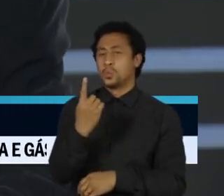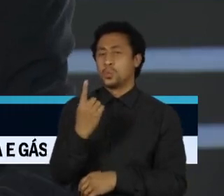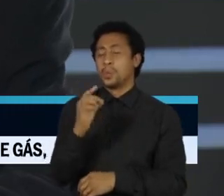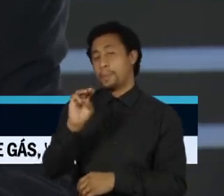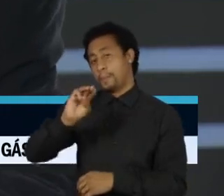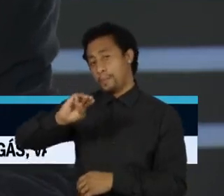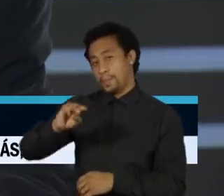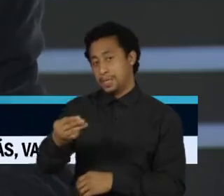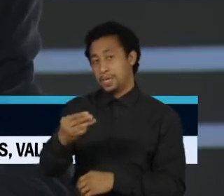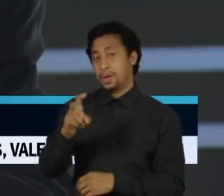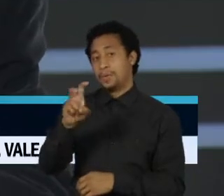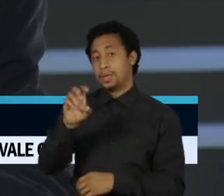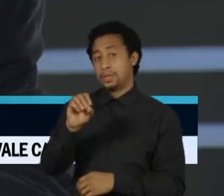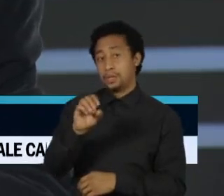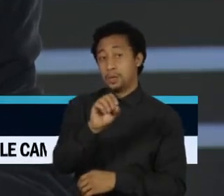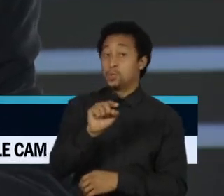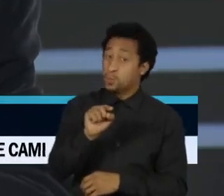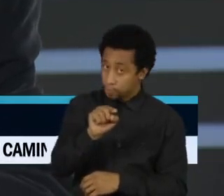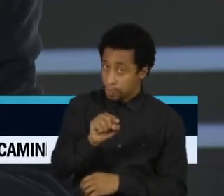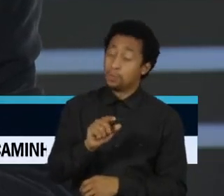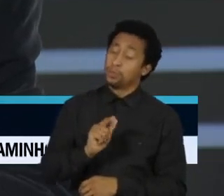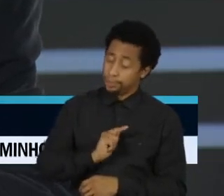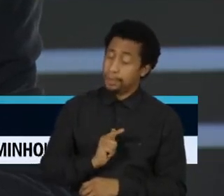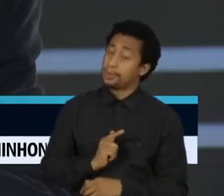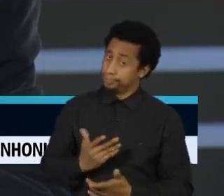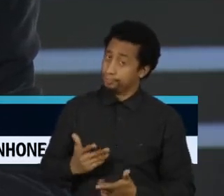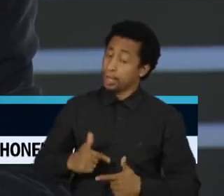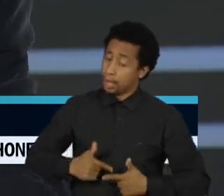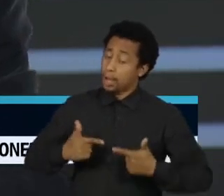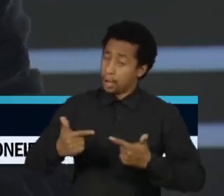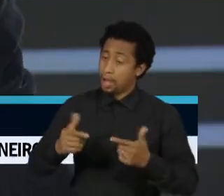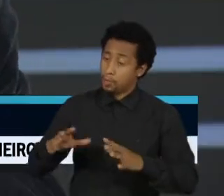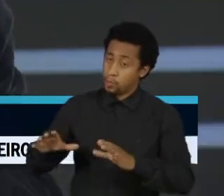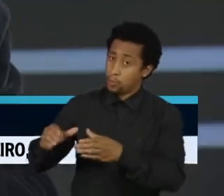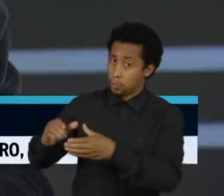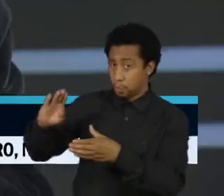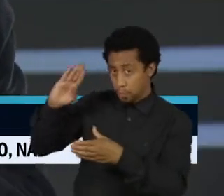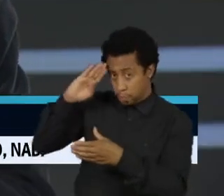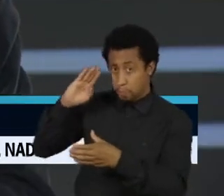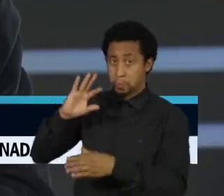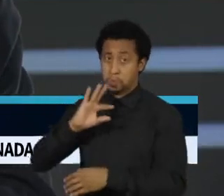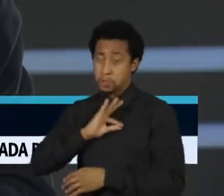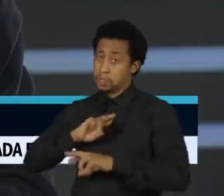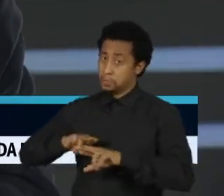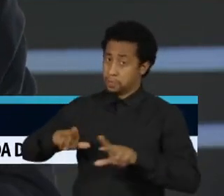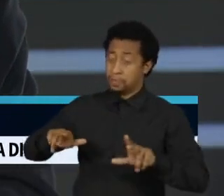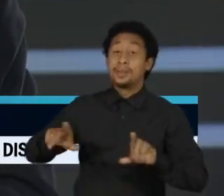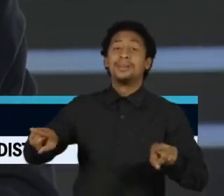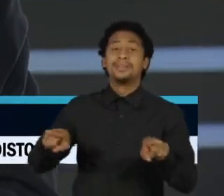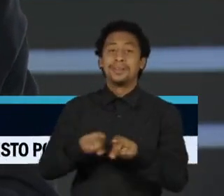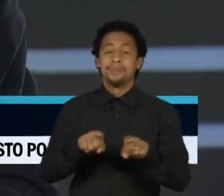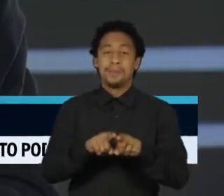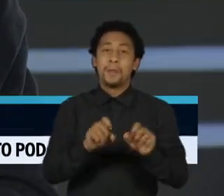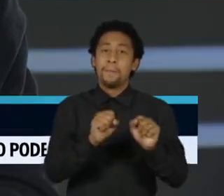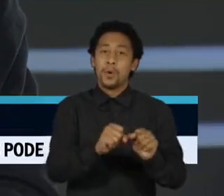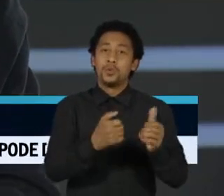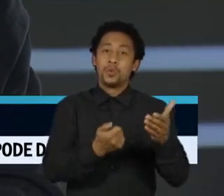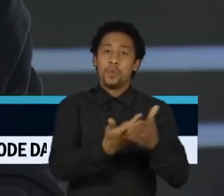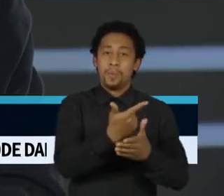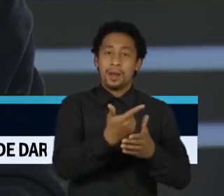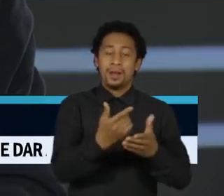bastasse isso, nós tivemos um aumento significativo na possibilidade de se adquirir os cartuchos, que não são mais